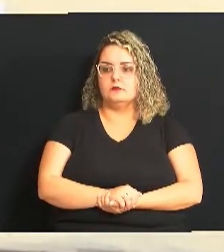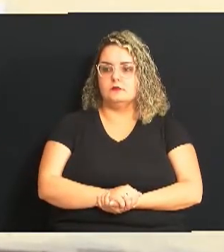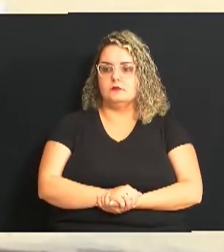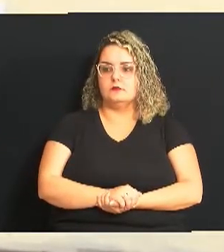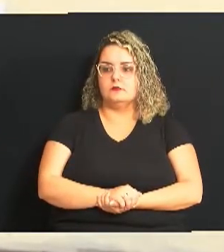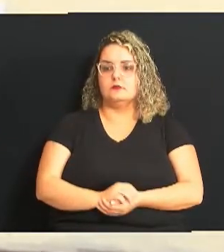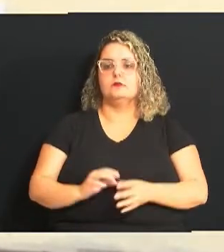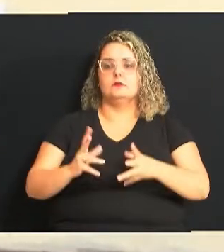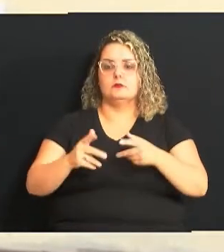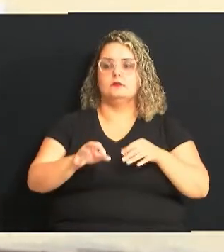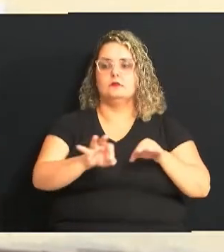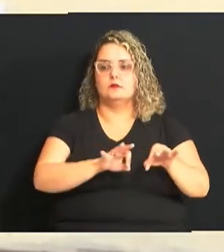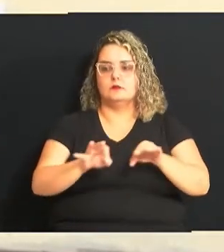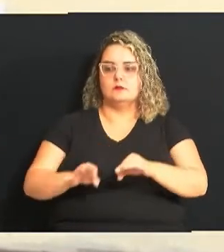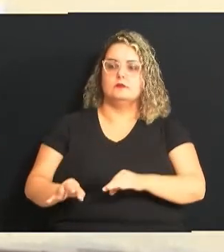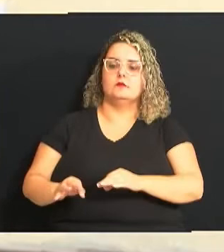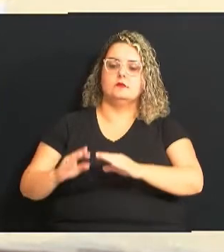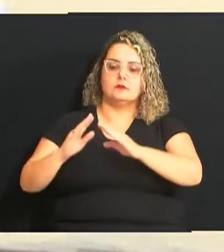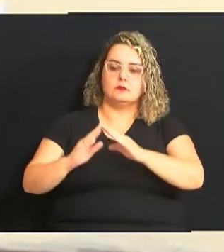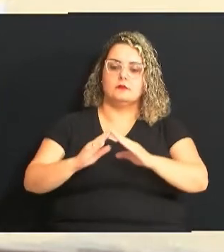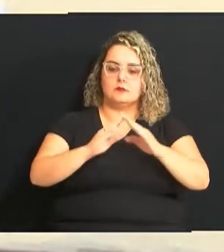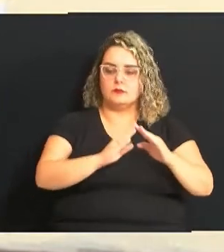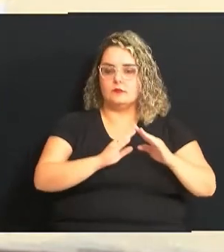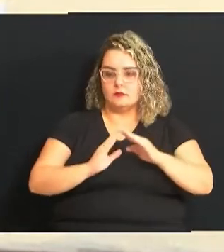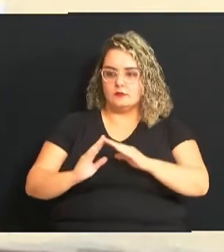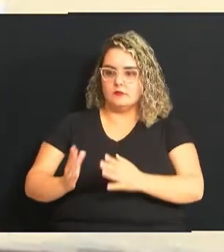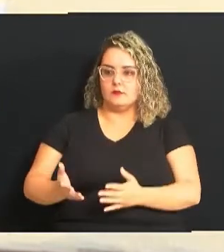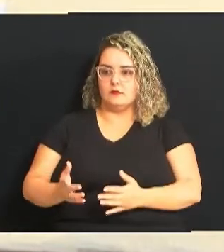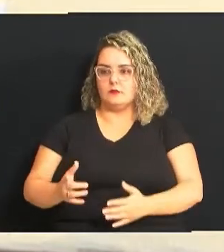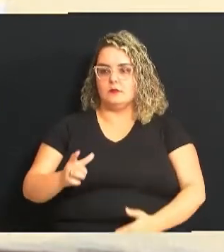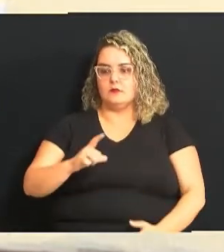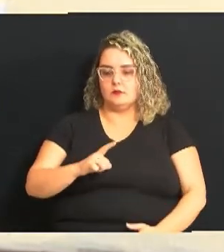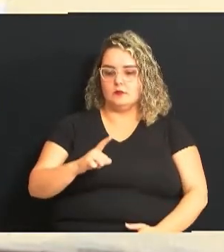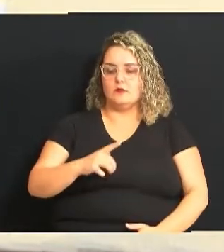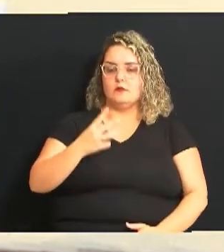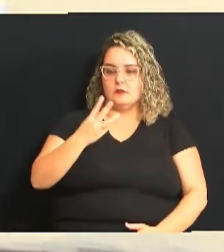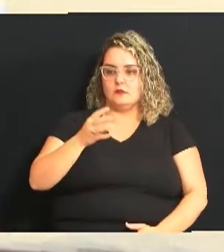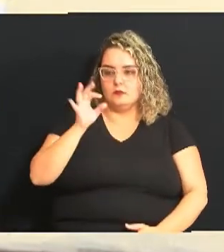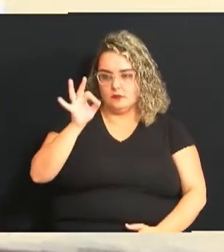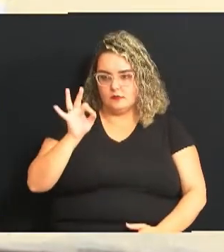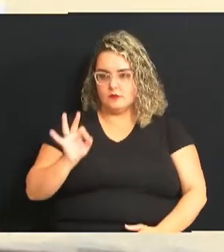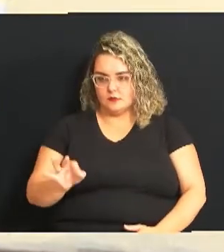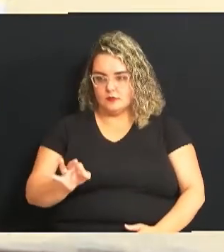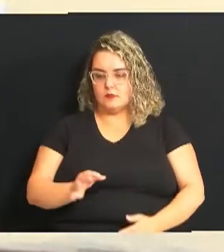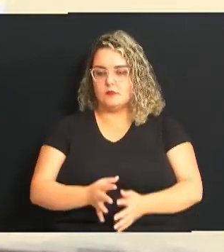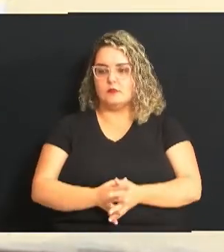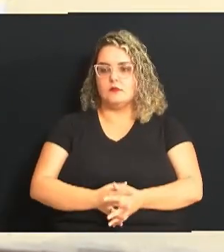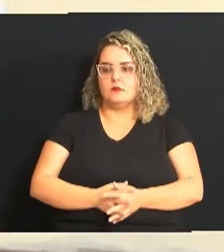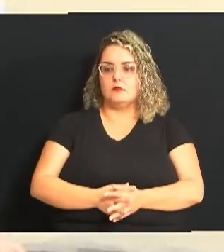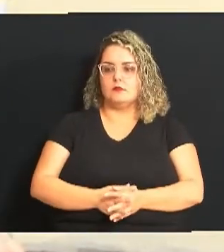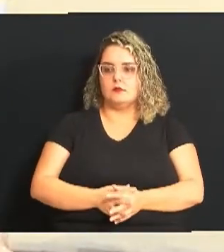todo o projeto habitacional, ele tem que deixar 3% da sua